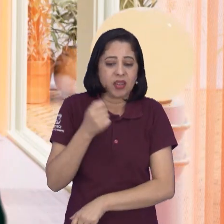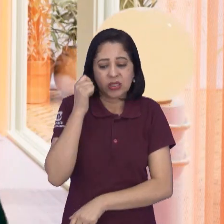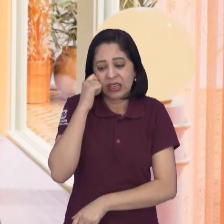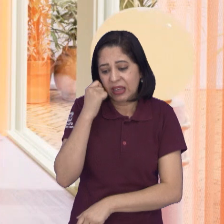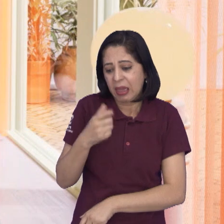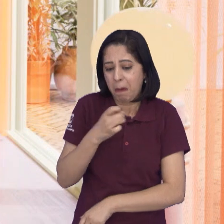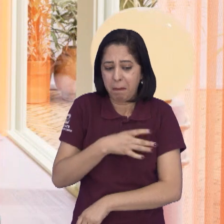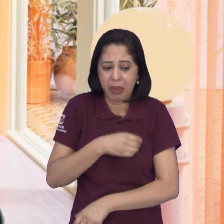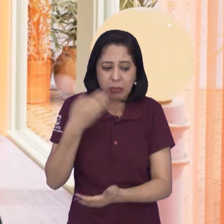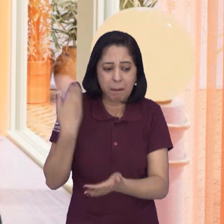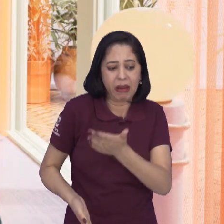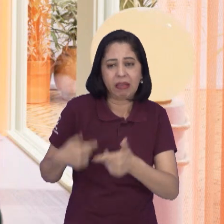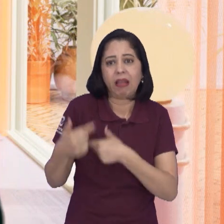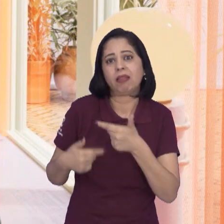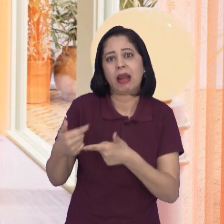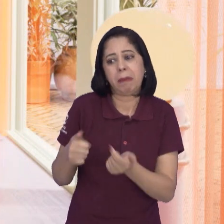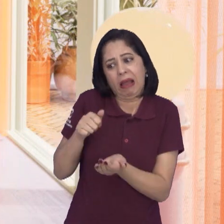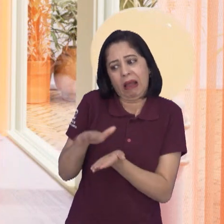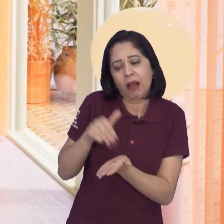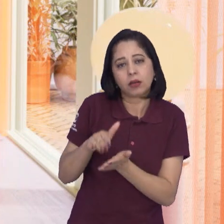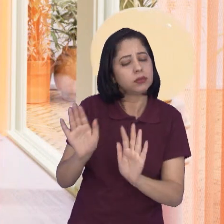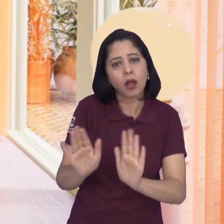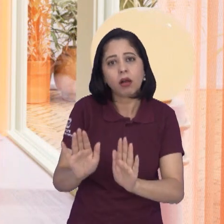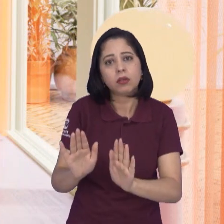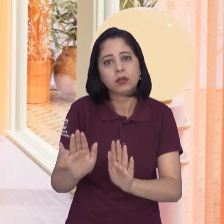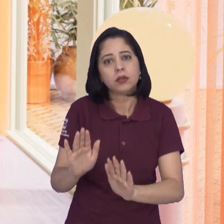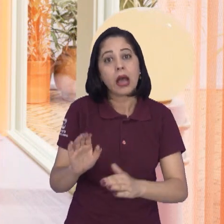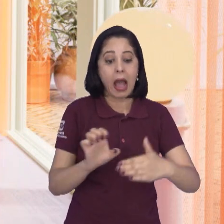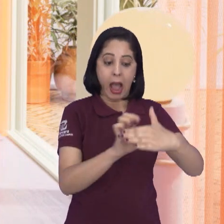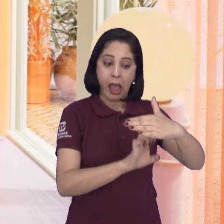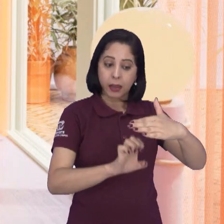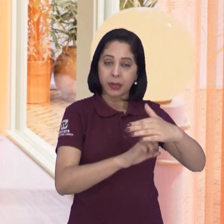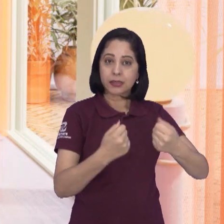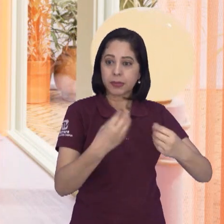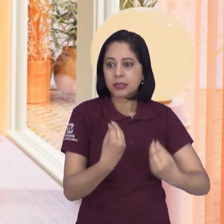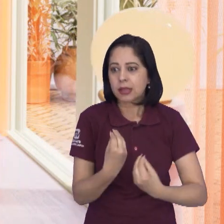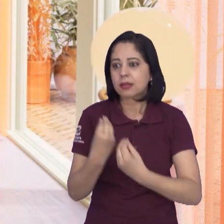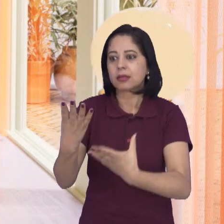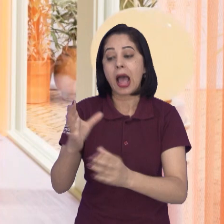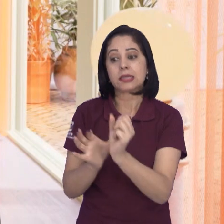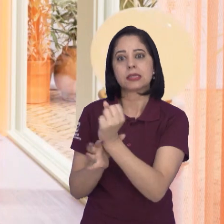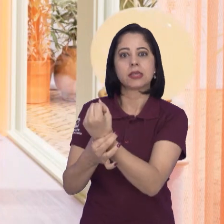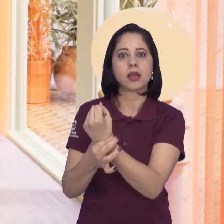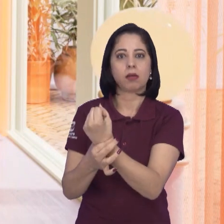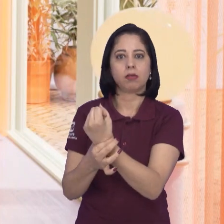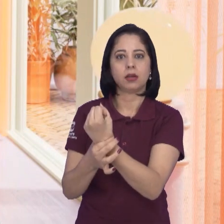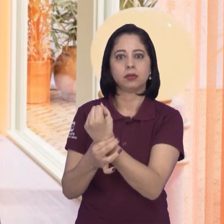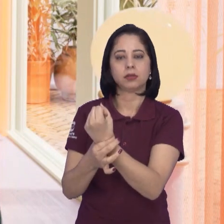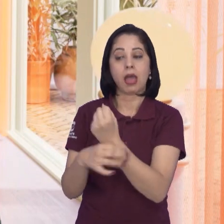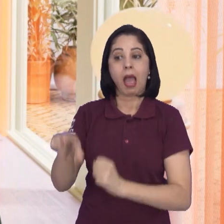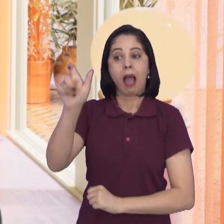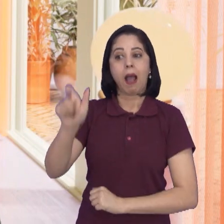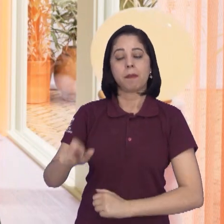então vai realmente ali ocultando. Não. Então, é importante que a empresa tenha esse canal realmente de valores, de conduta,